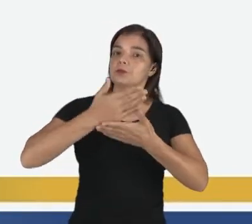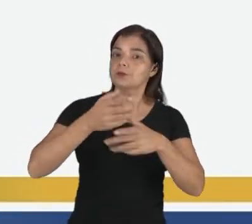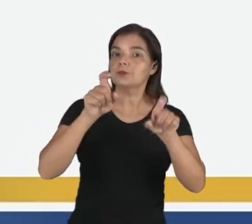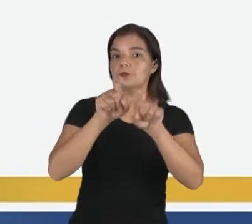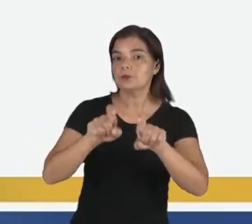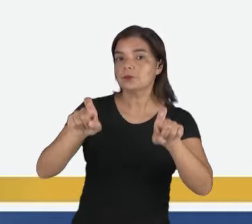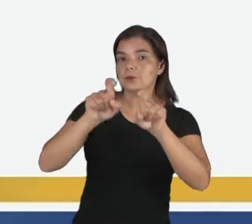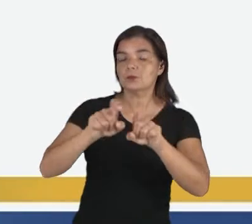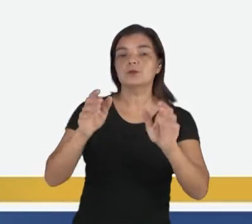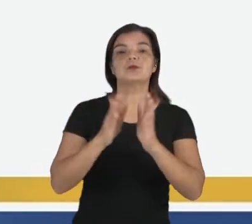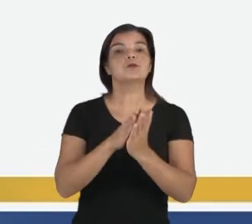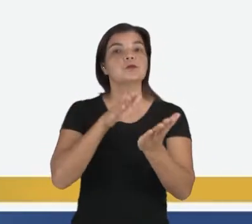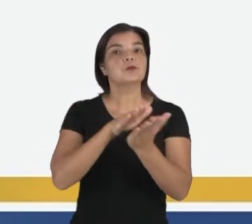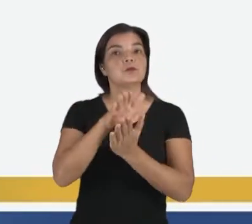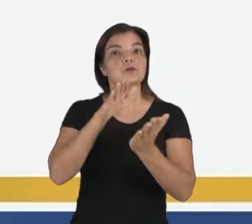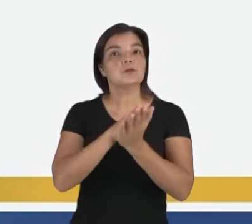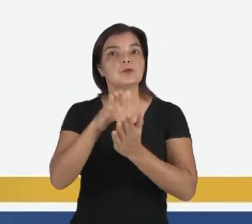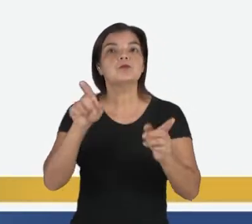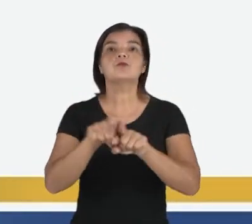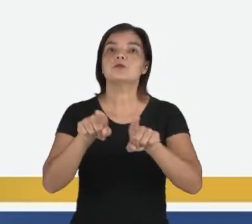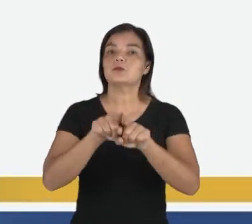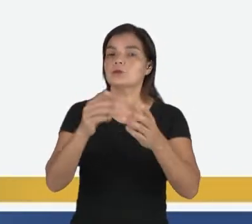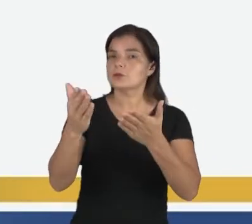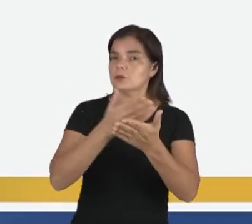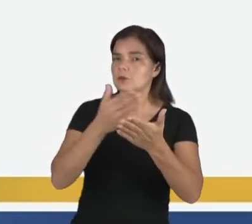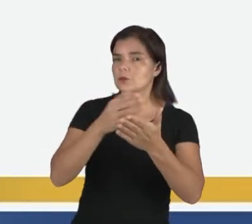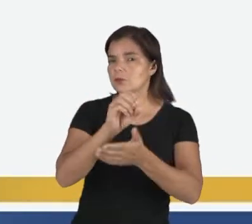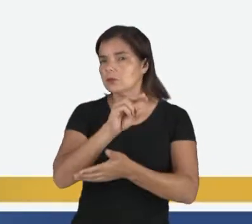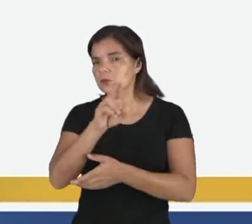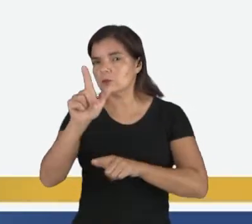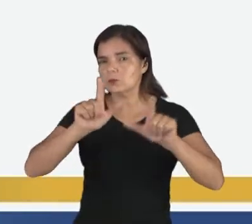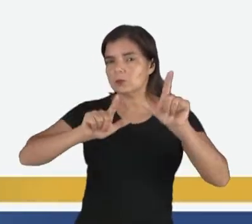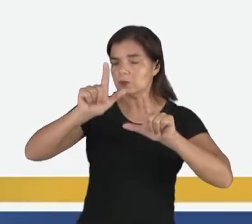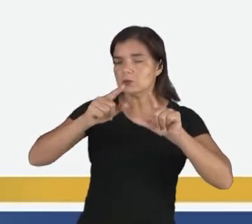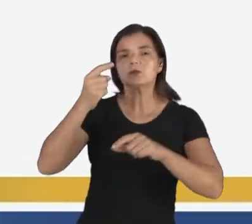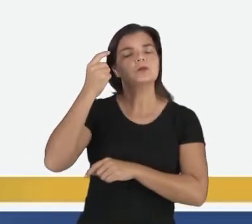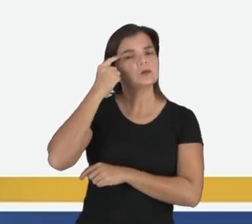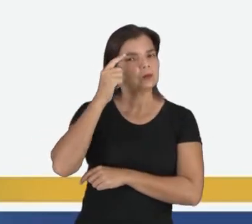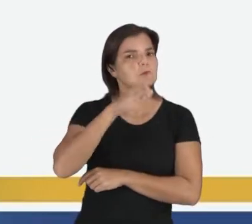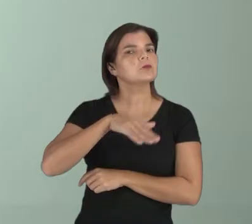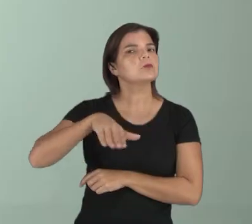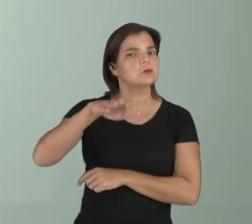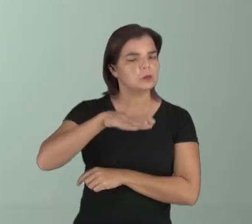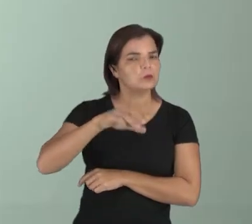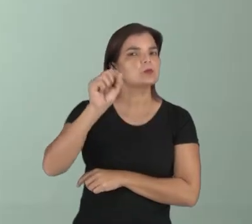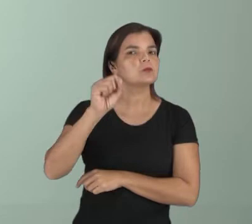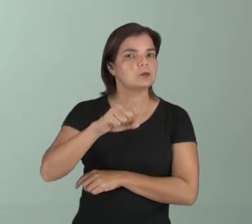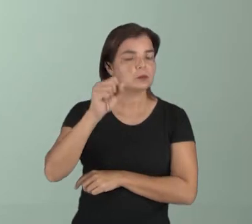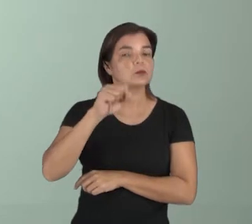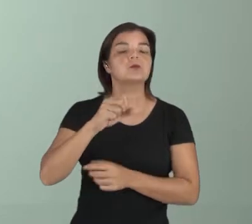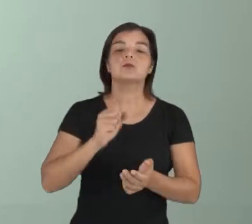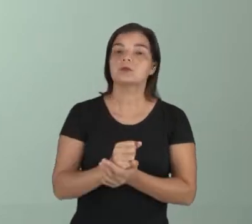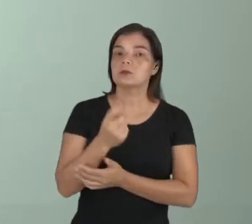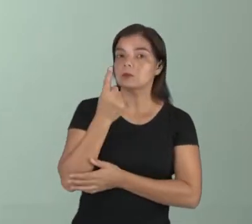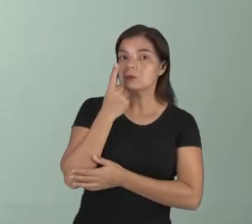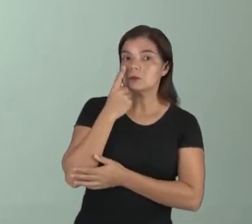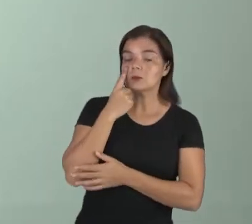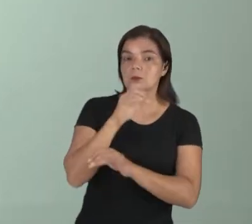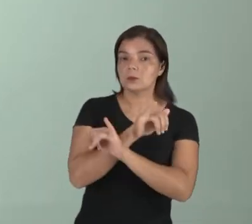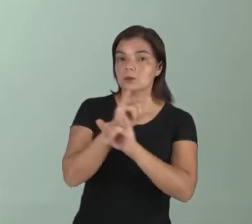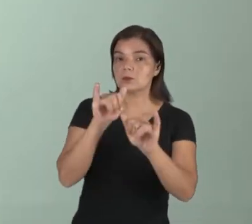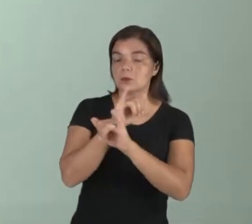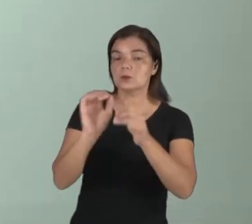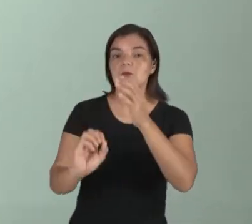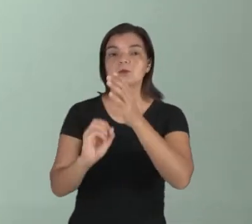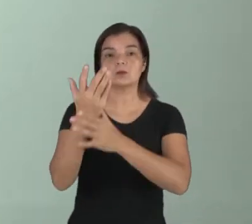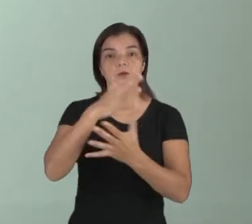jornal impresso, livros ou televisão? Penso que grande parte de vocês sim, né, acompanham as informações